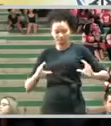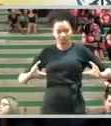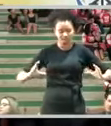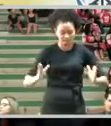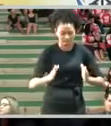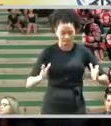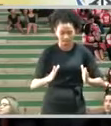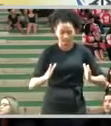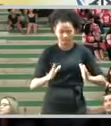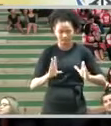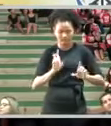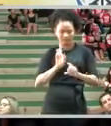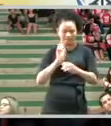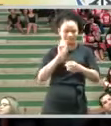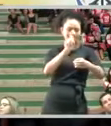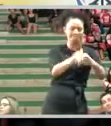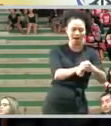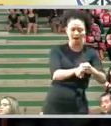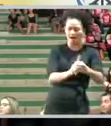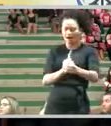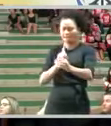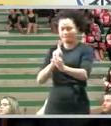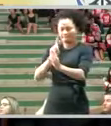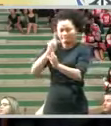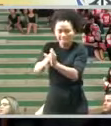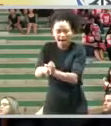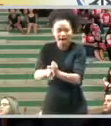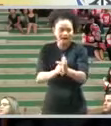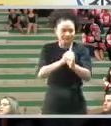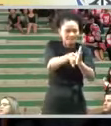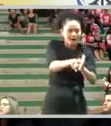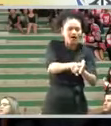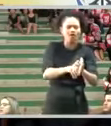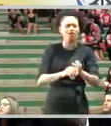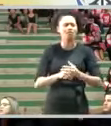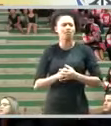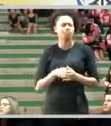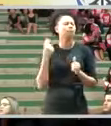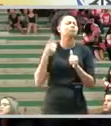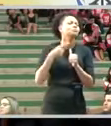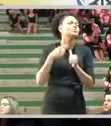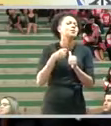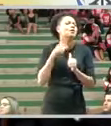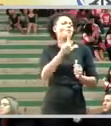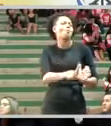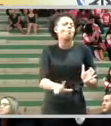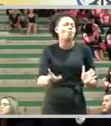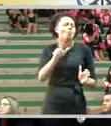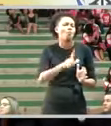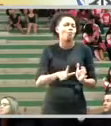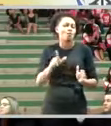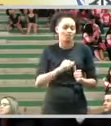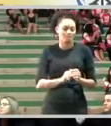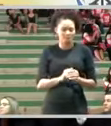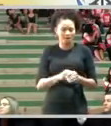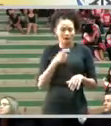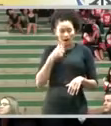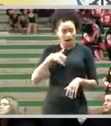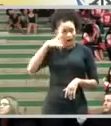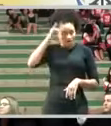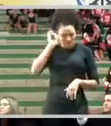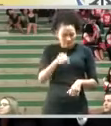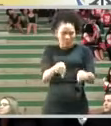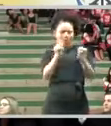acoplaram o carro. A lógica Primeiro, era para a vaca dar pulo, dar